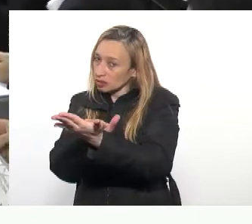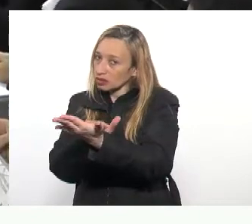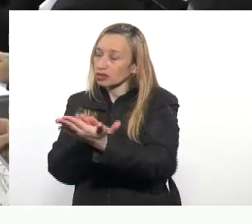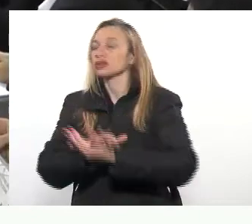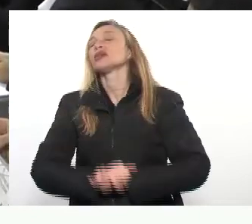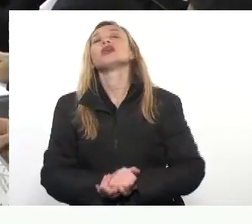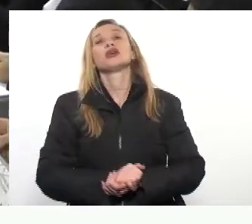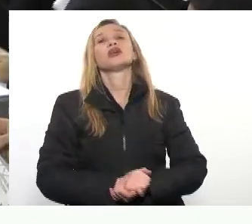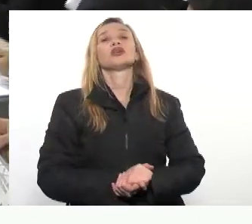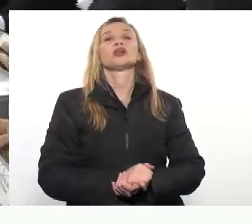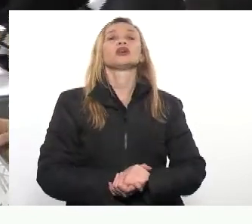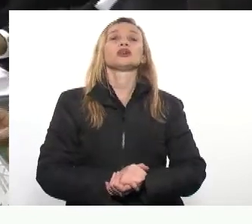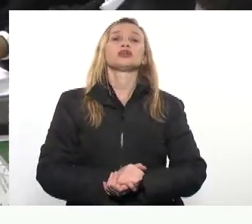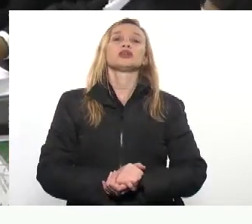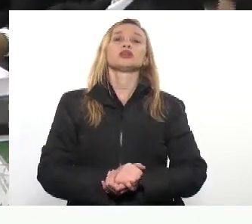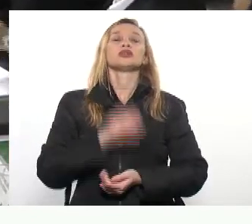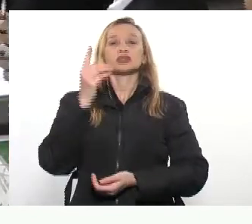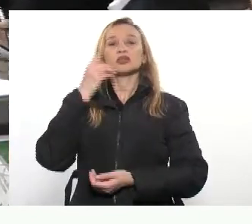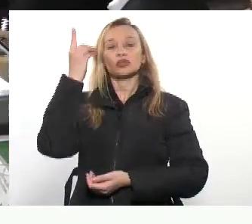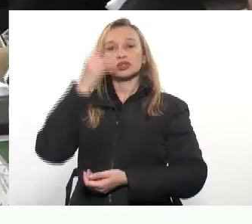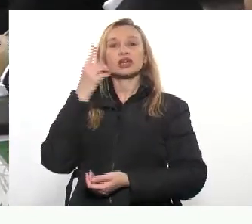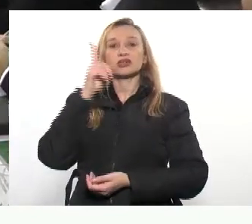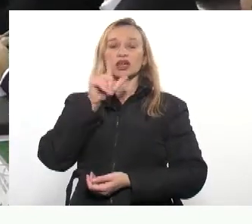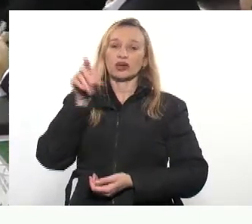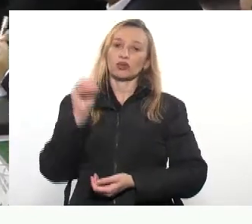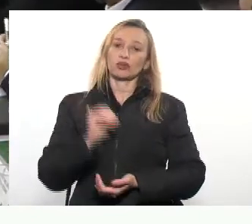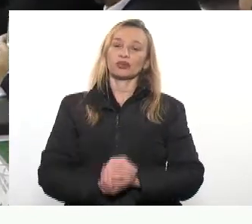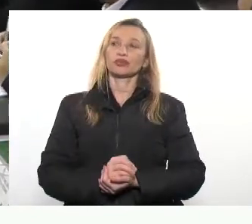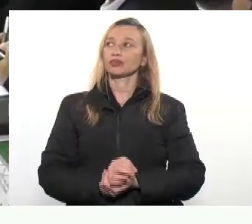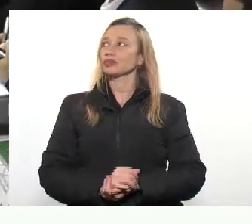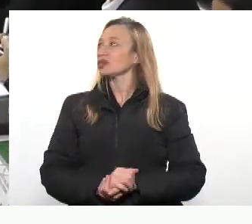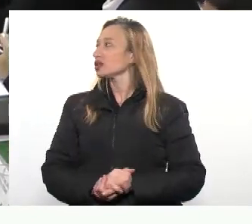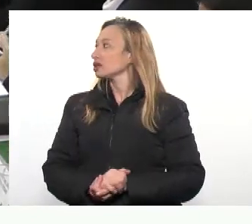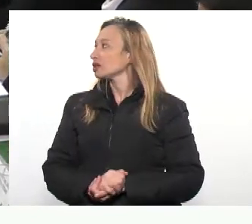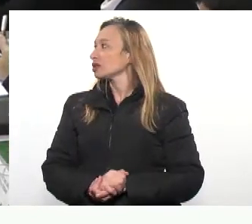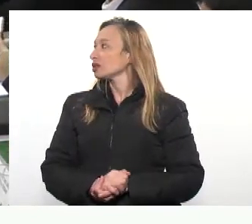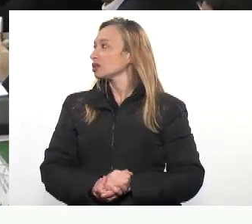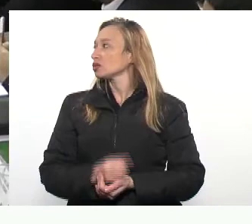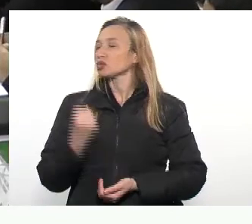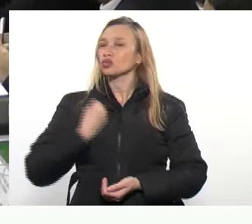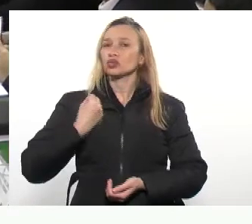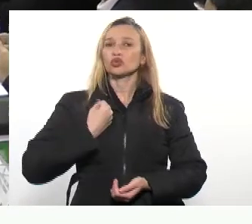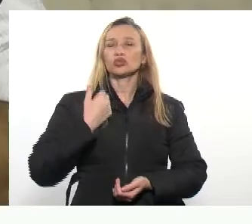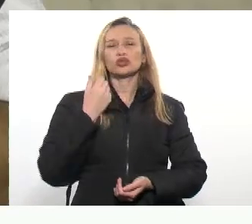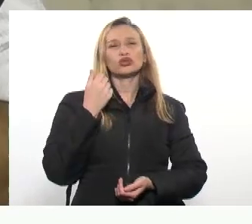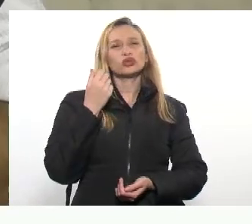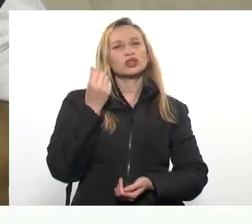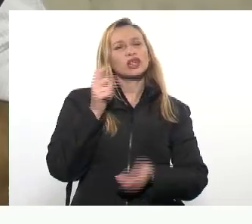anotado. Deputado Léo Vieira. O número da lei é